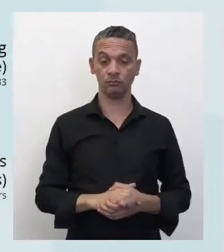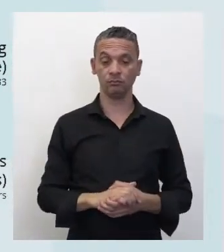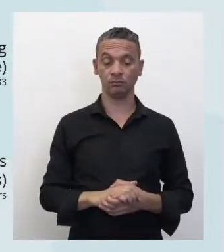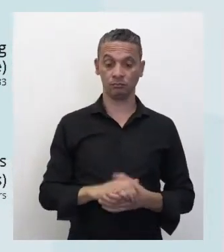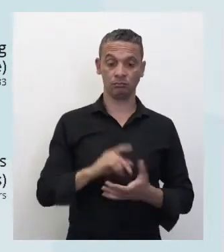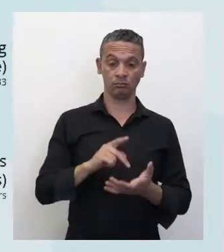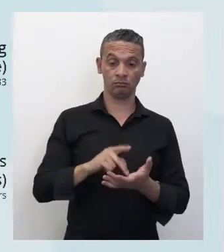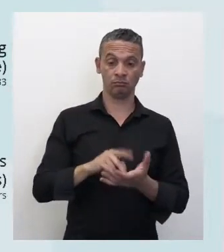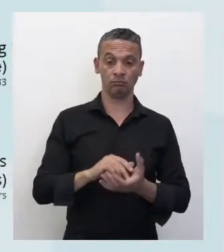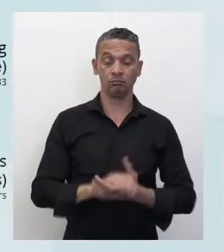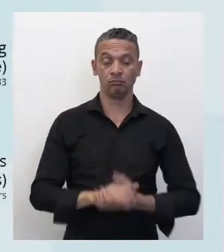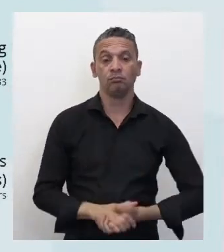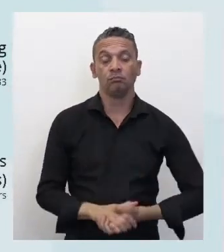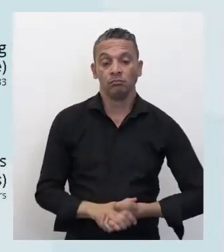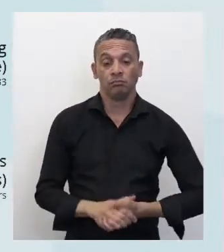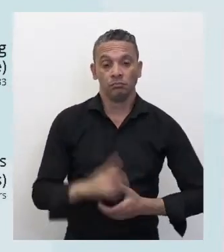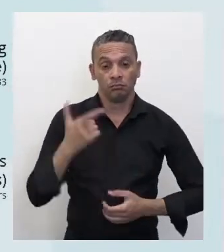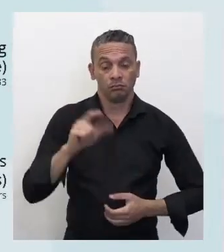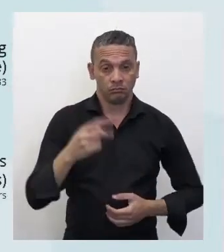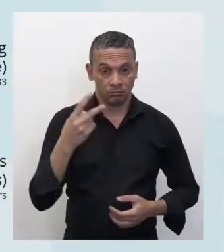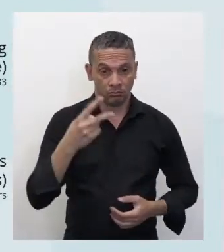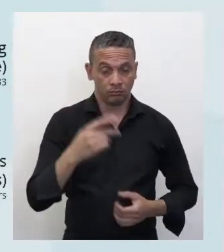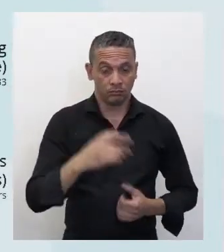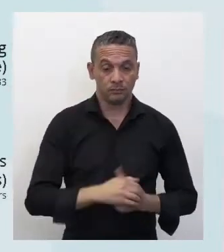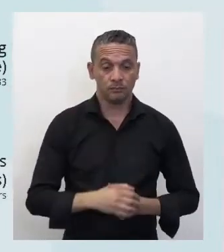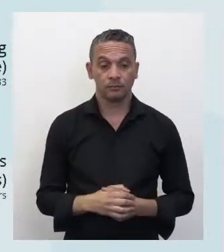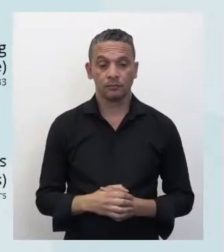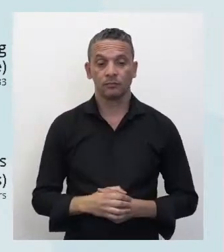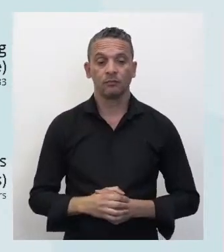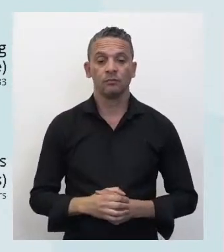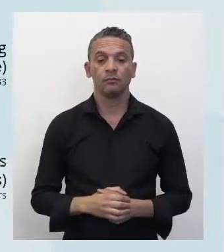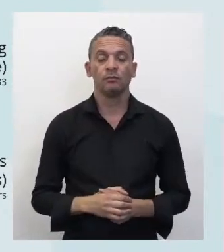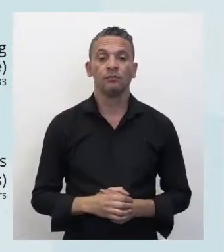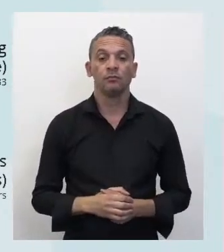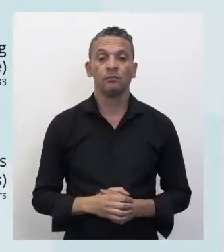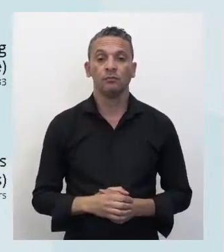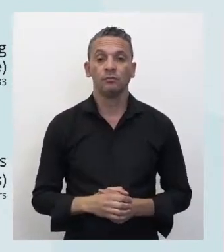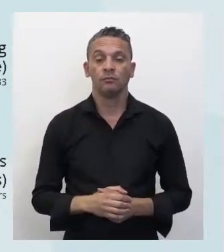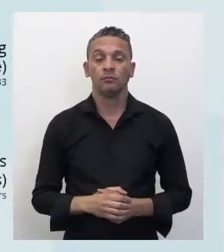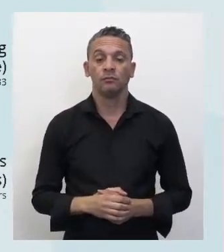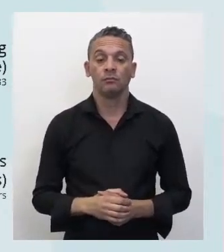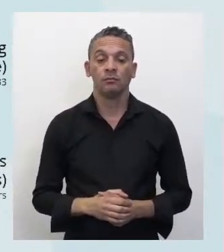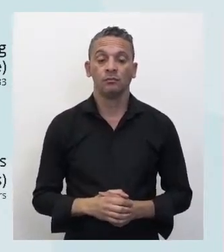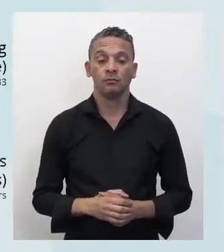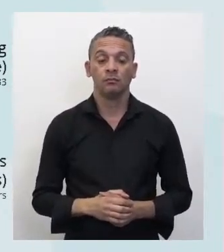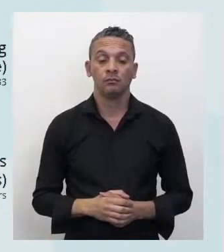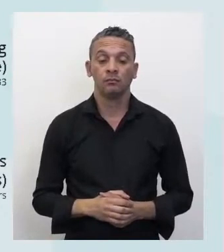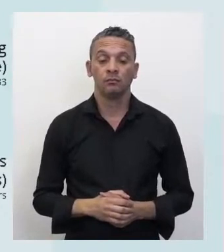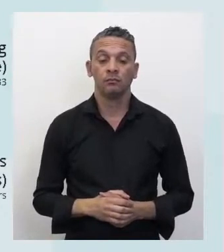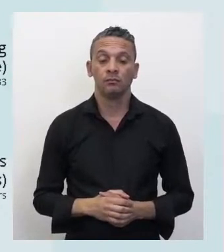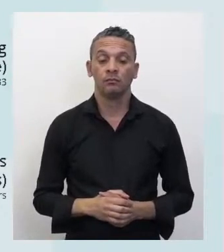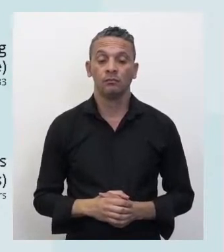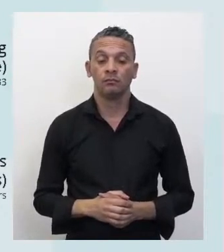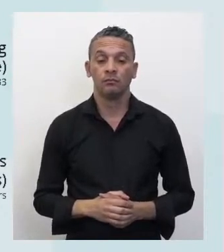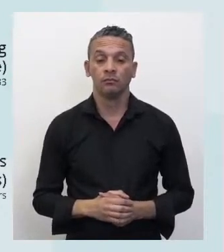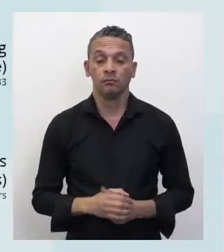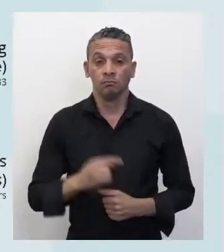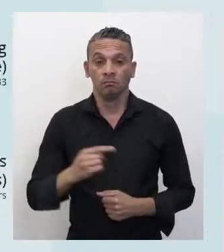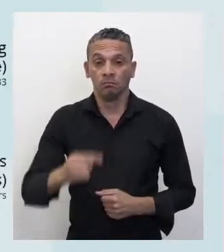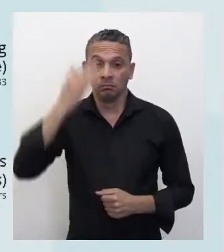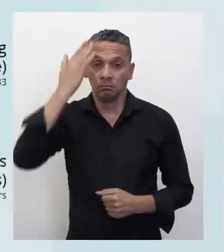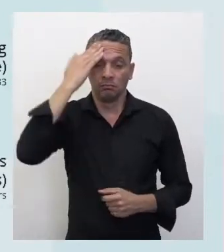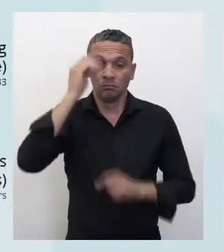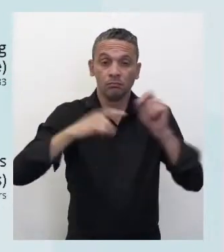right? Nice. Number 2. He who knows he has enough is rich. Quem sabe o que tem